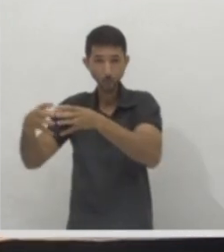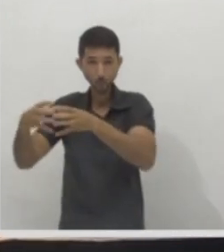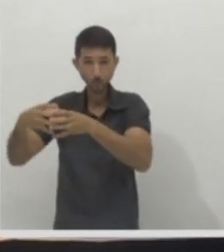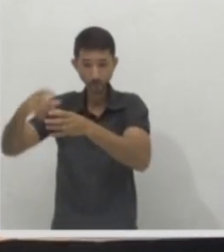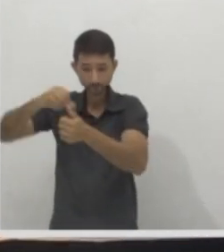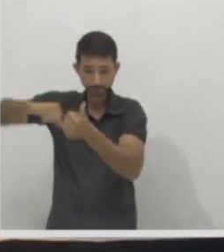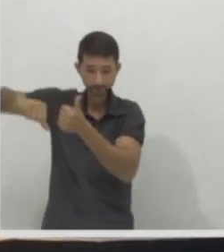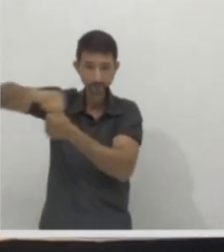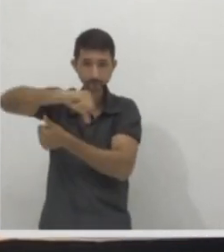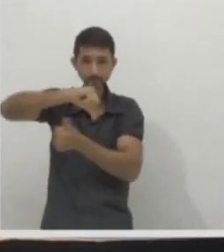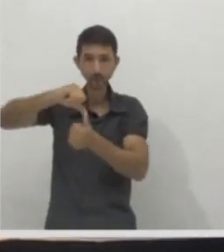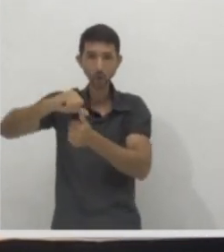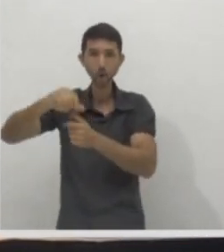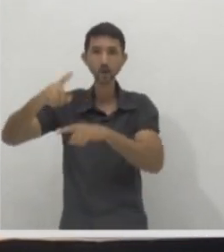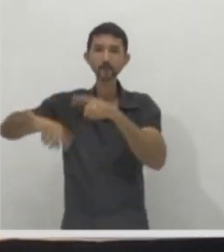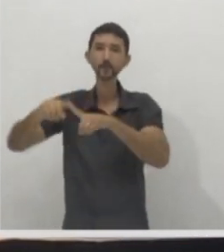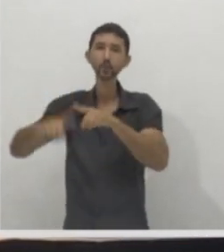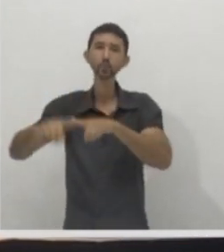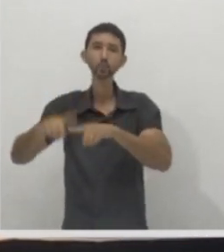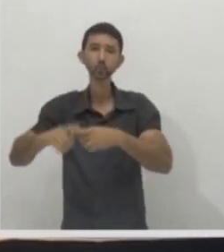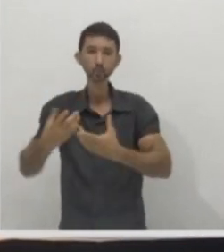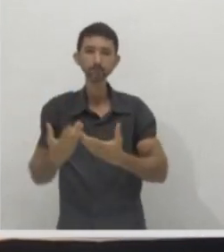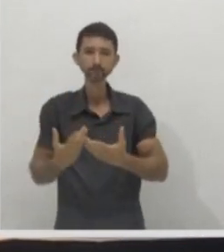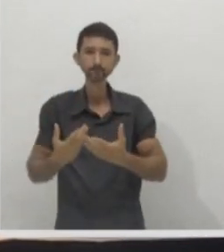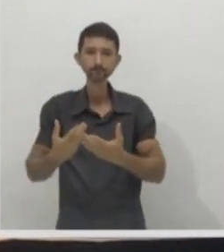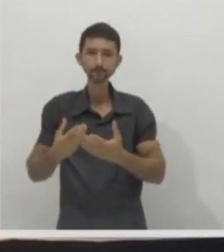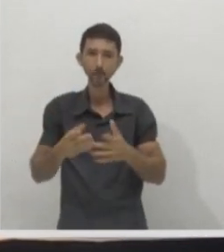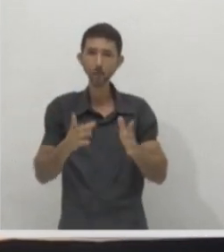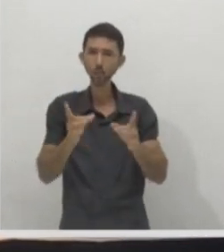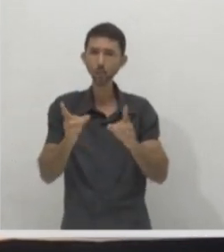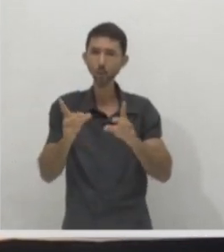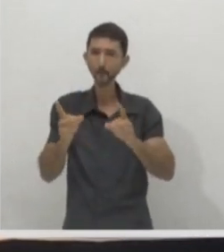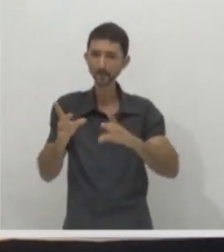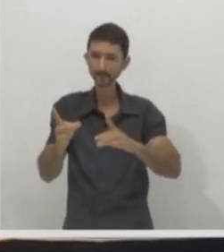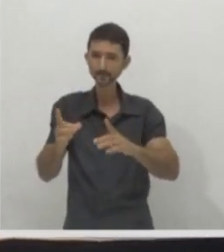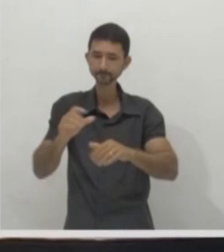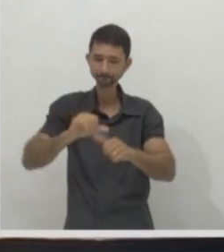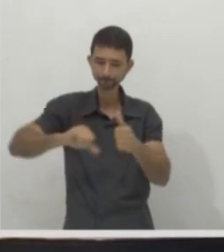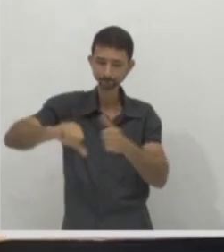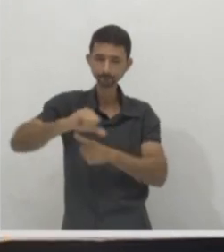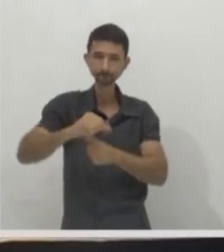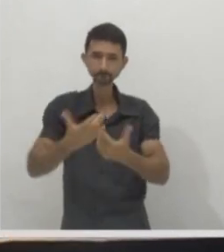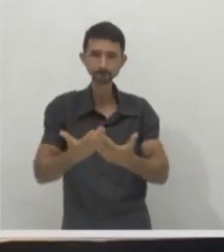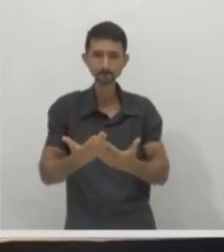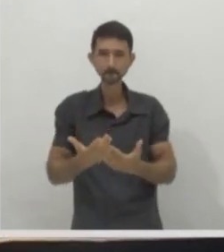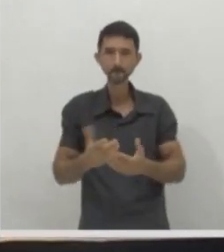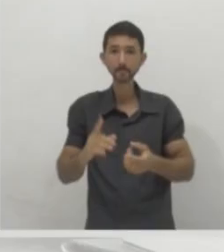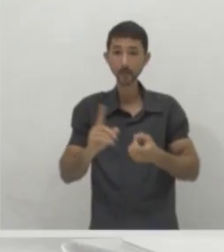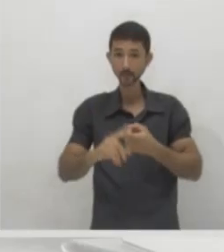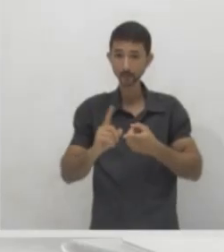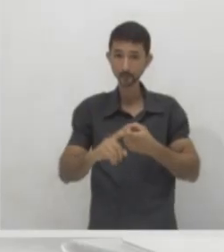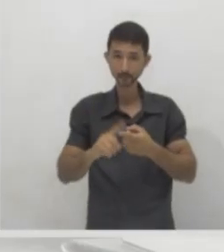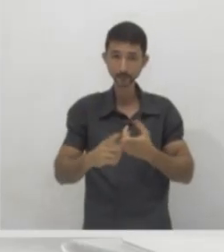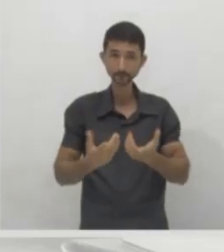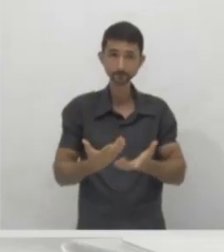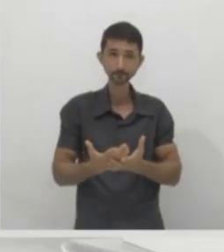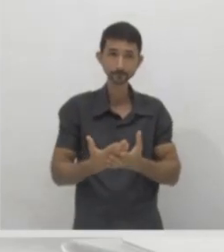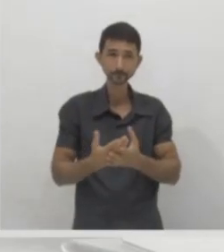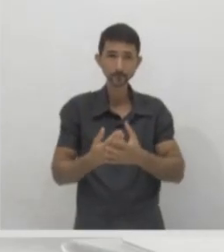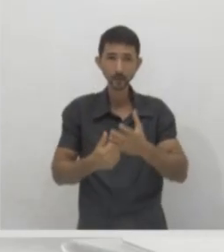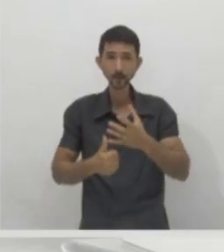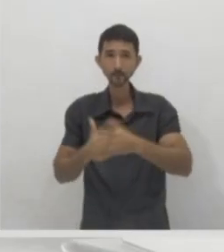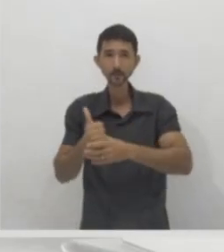vai haver o surgimento de uma espécie de comércio. Vai surgir também aí as